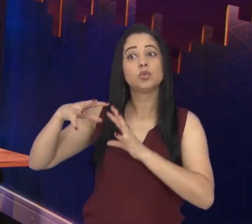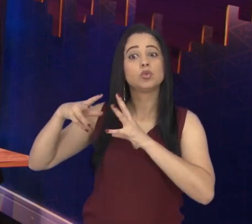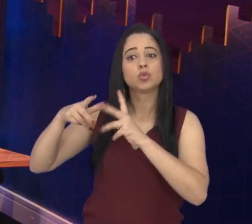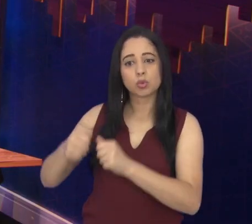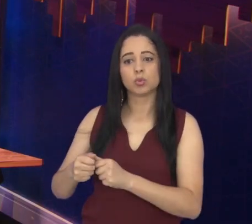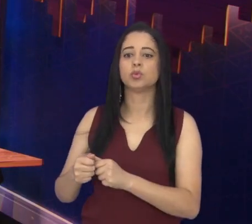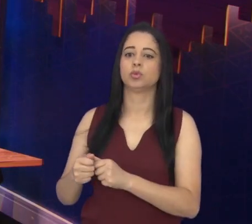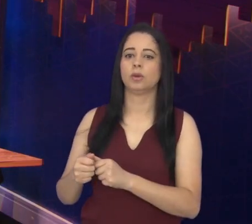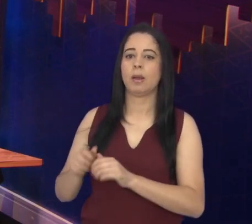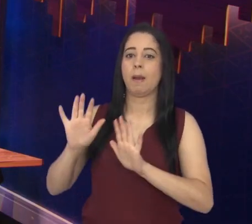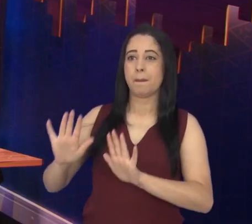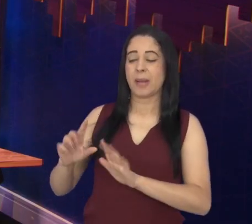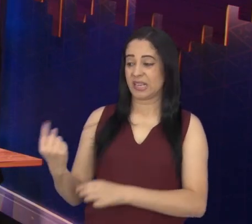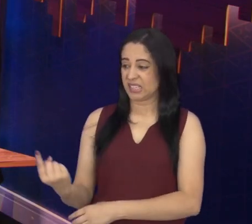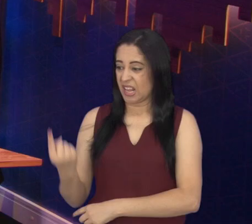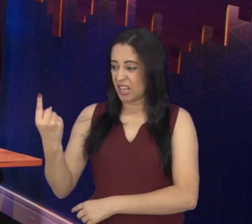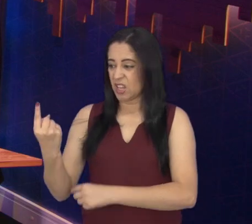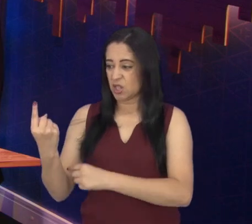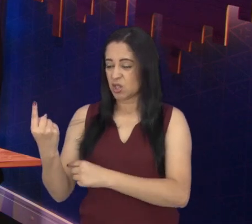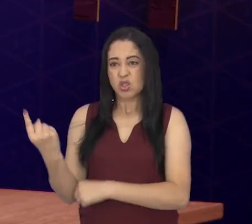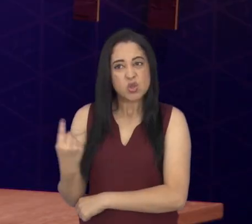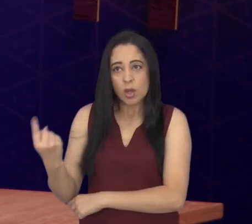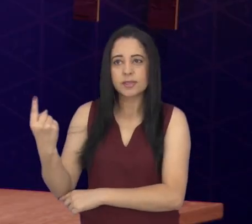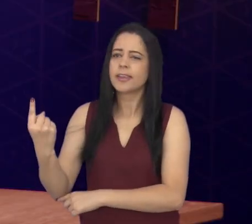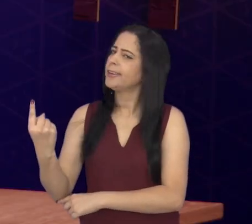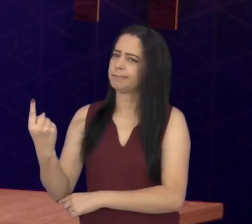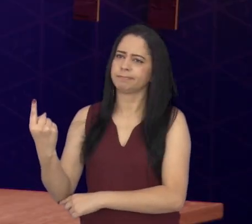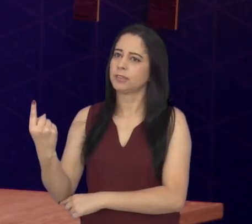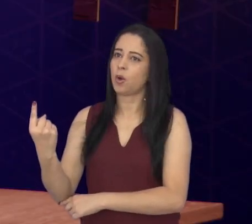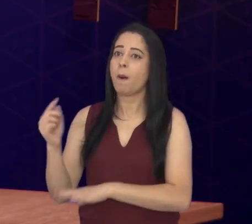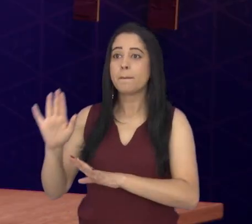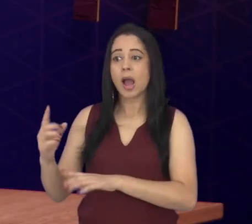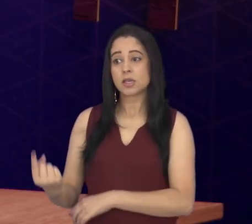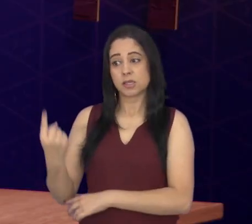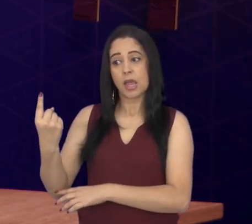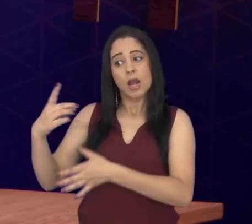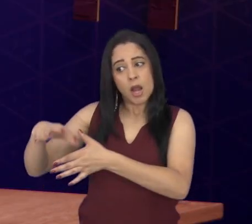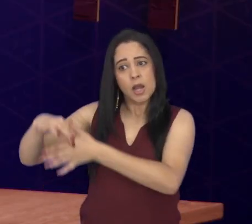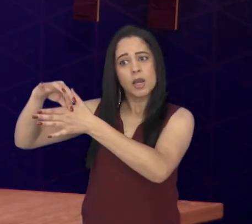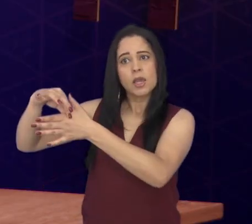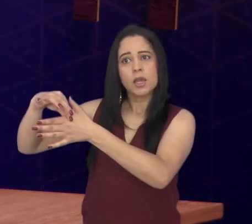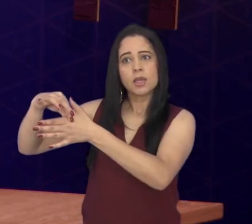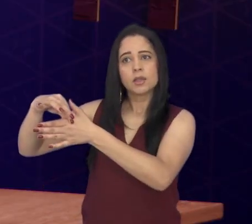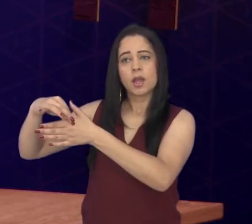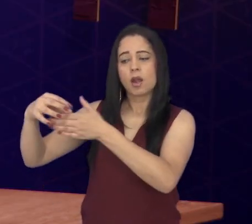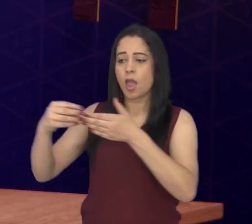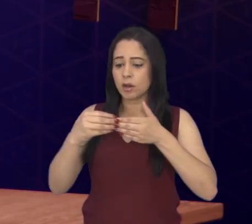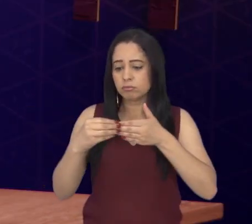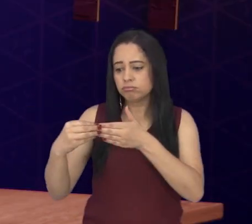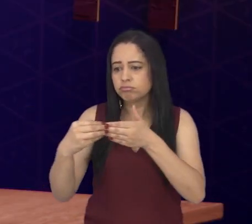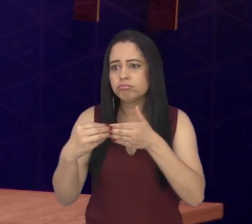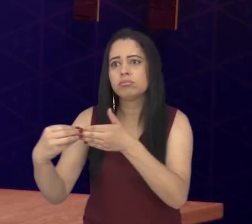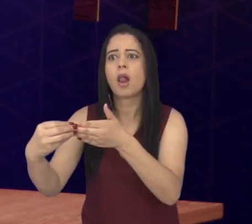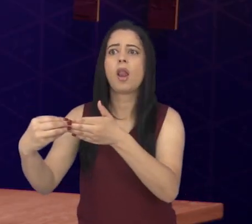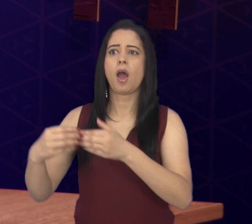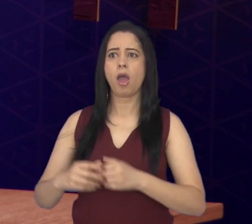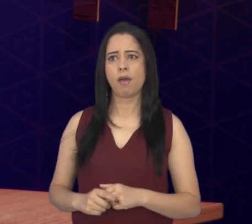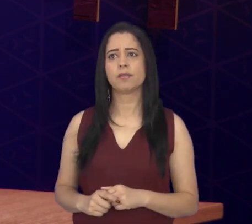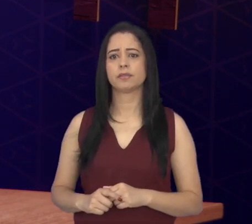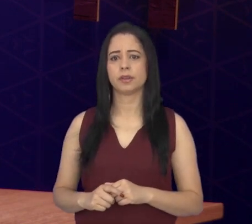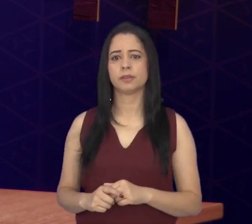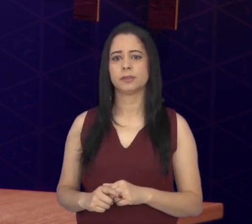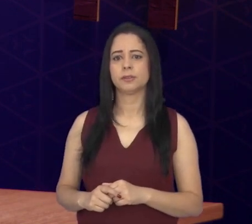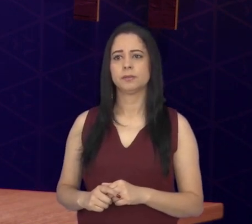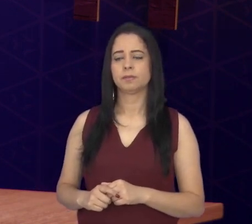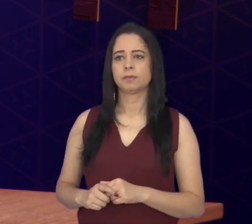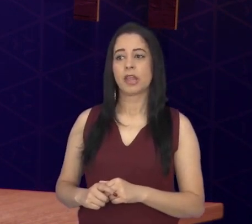de... Tem aquele lance, o presidente não governa sozinho. Mas, meu, ele direciona o país, fora toda